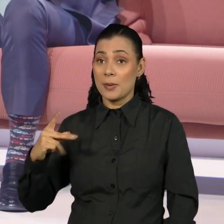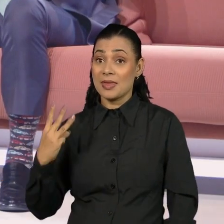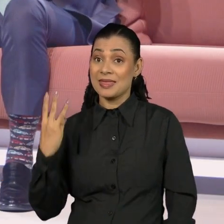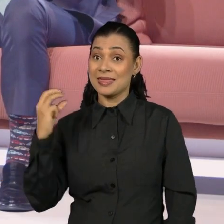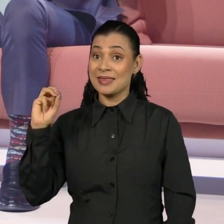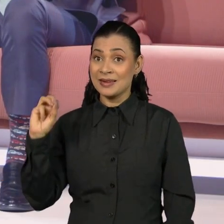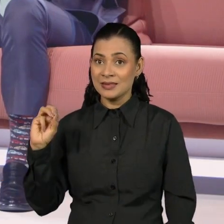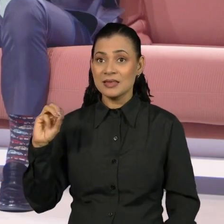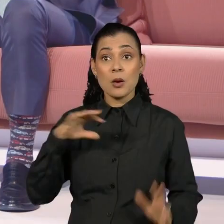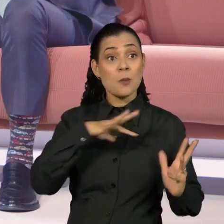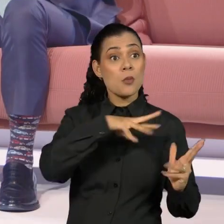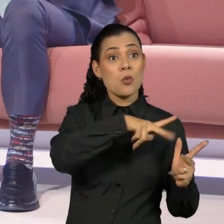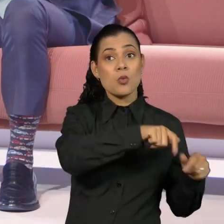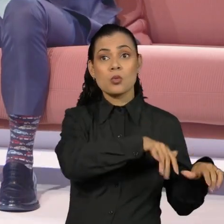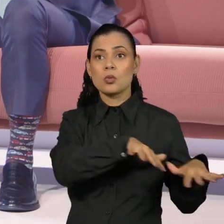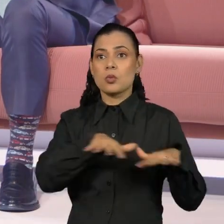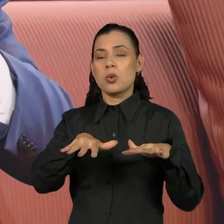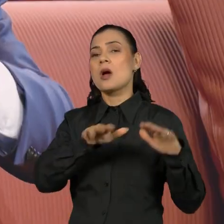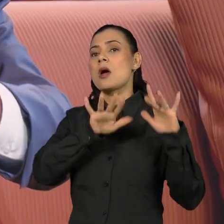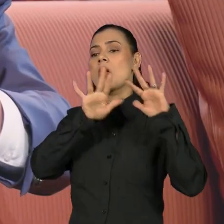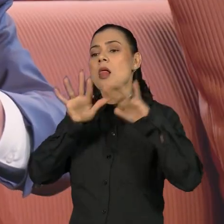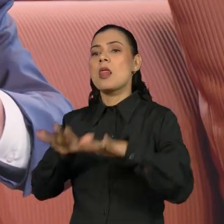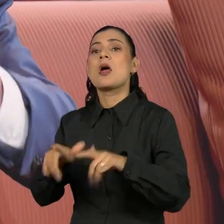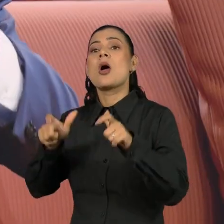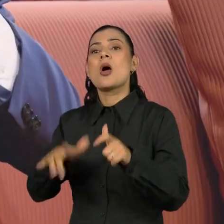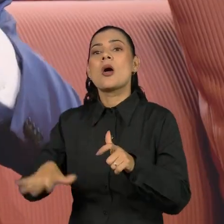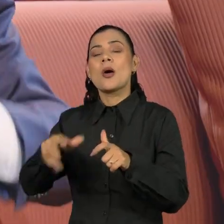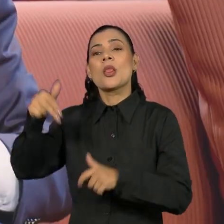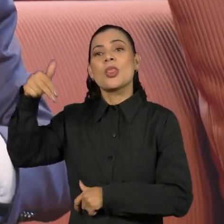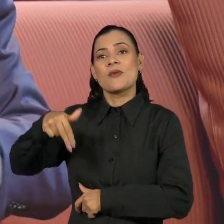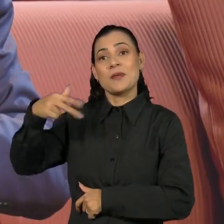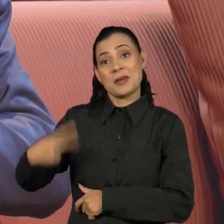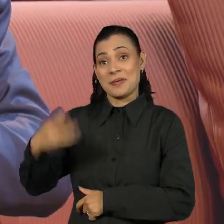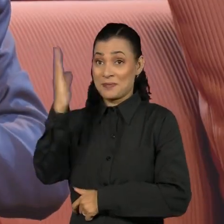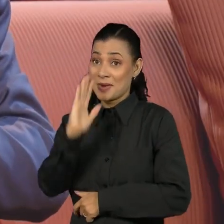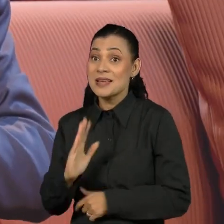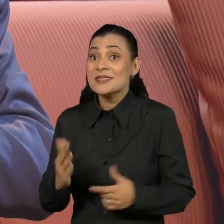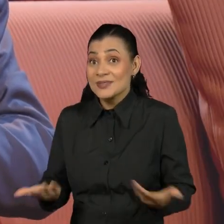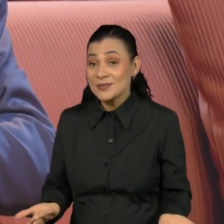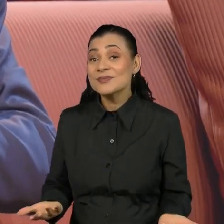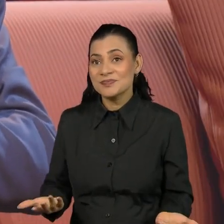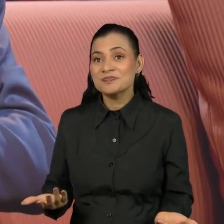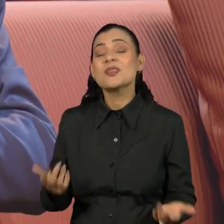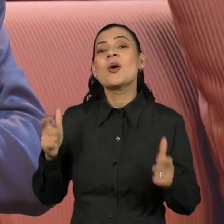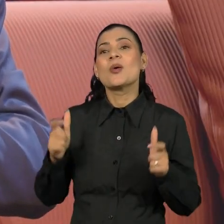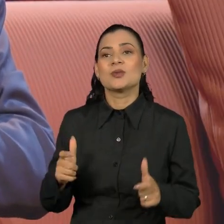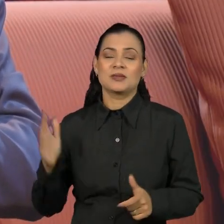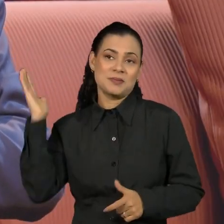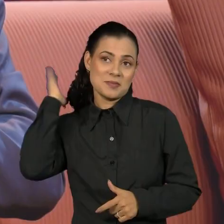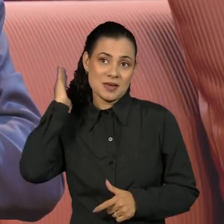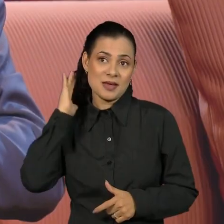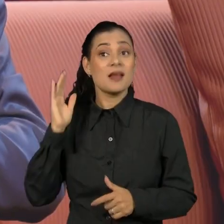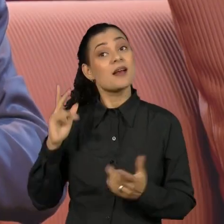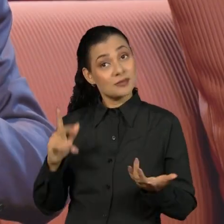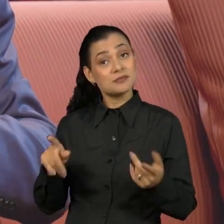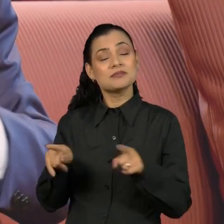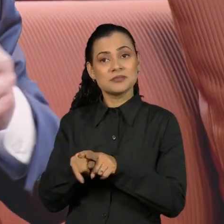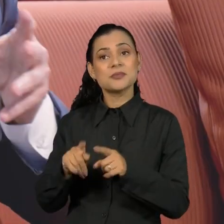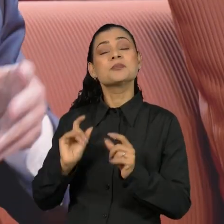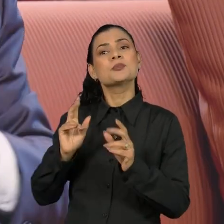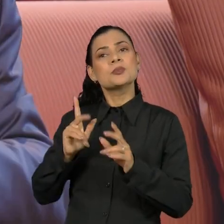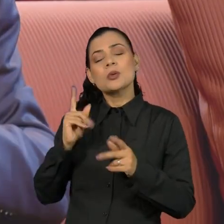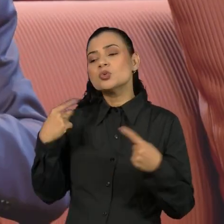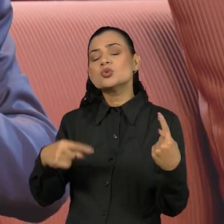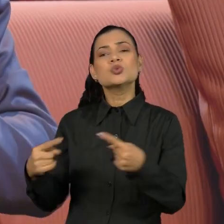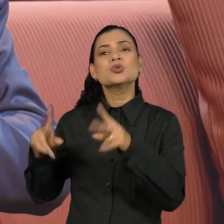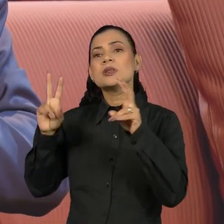mundo inteiro vai se reunir esse ano, em novembro, no Brasil. Lá em Belém, na região amazônica, para